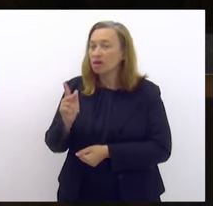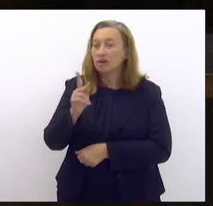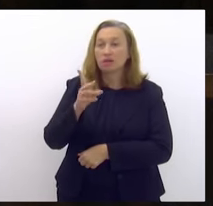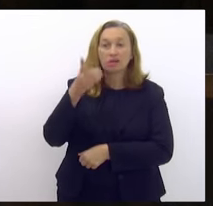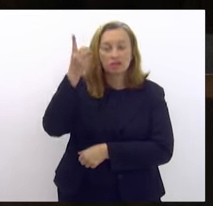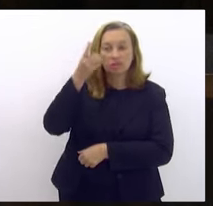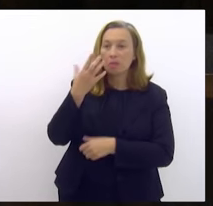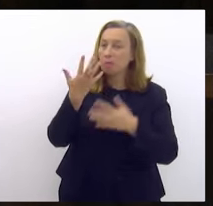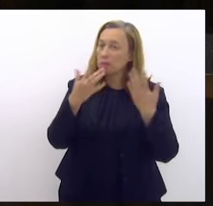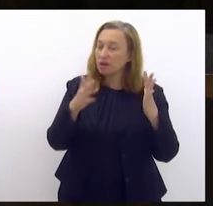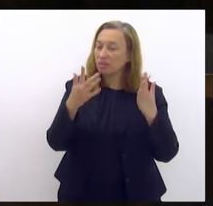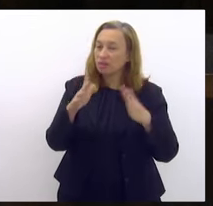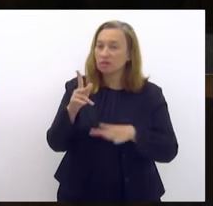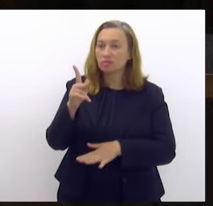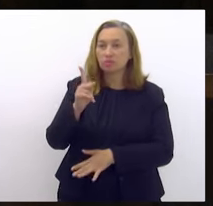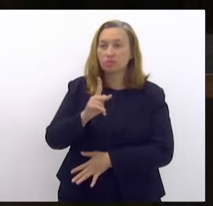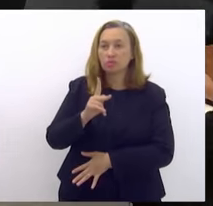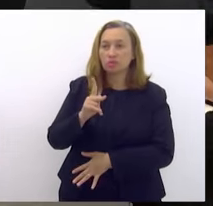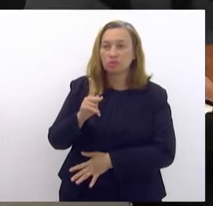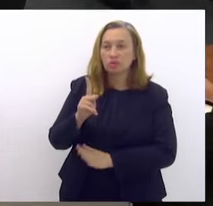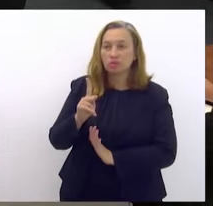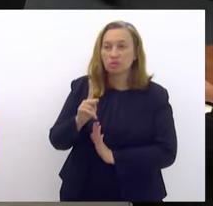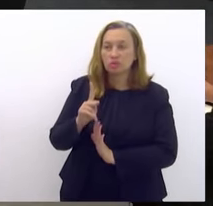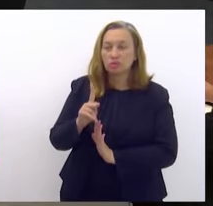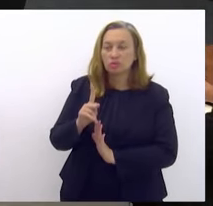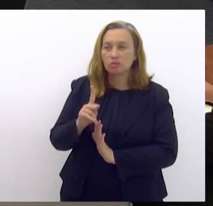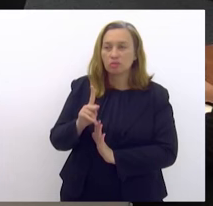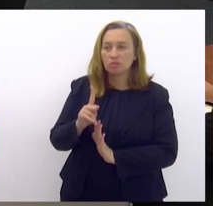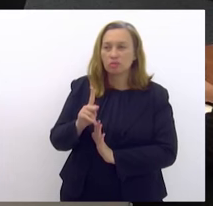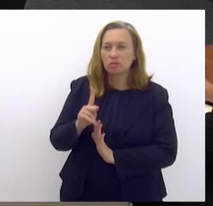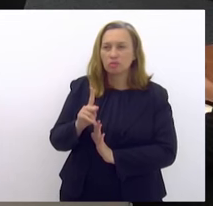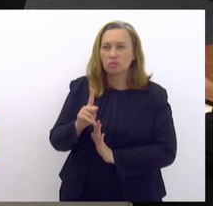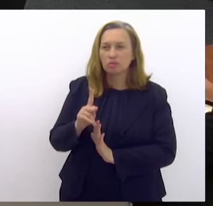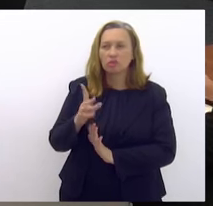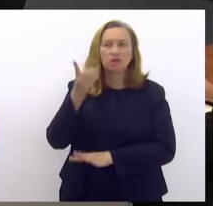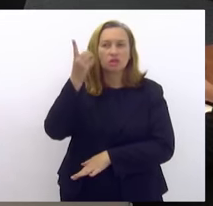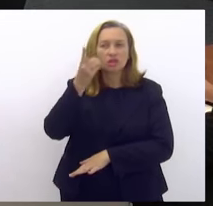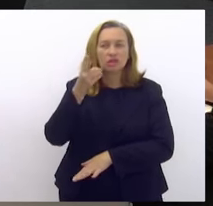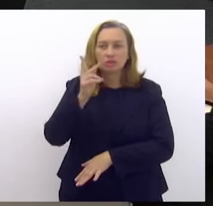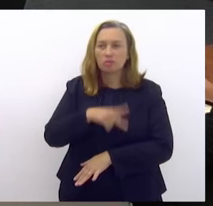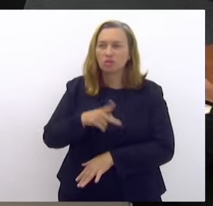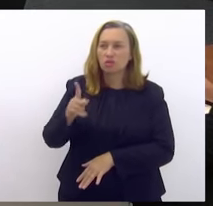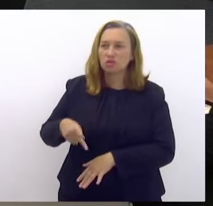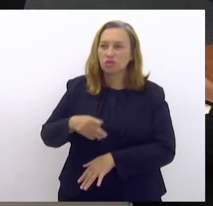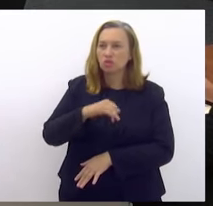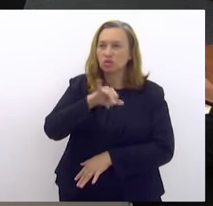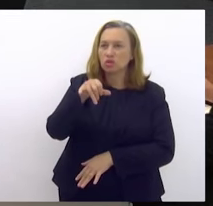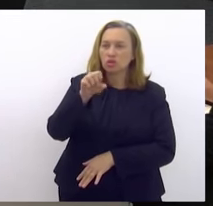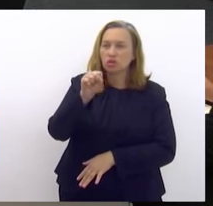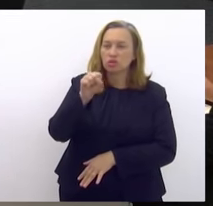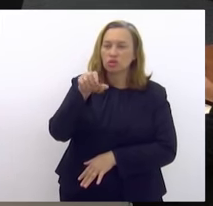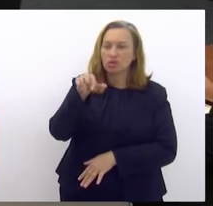pelo projeto. Para discutir, nosso nobre deputado, professor Josimar.